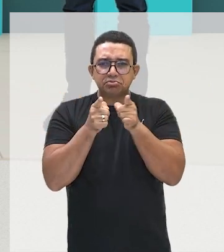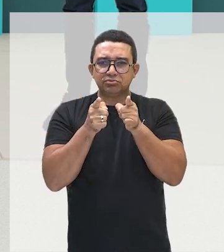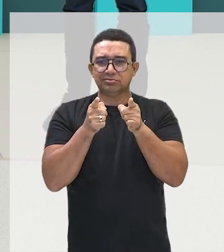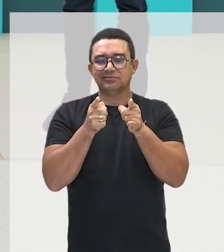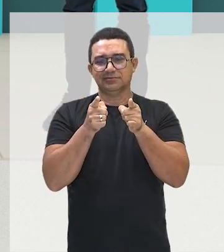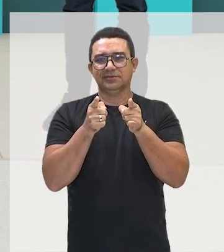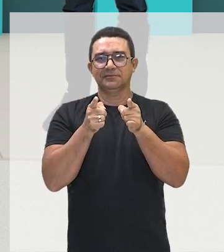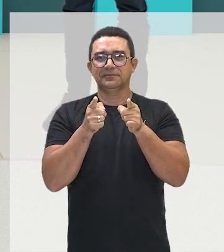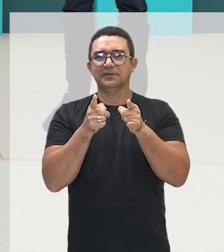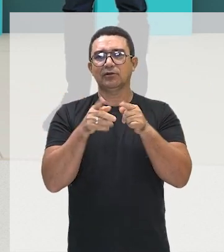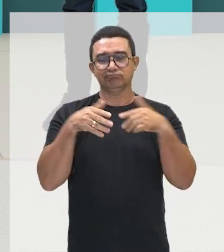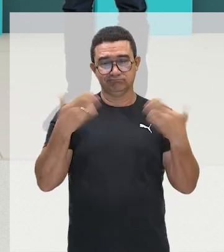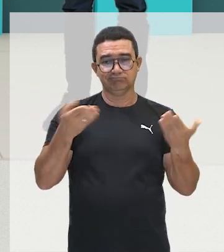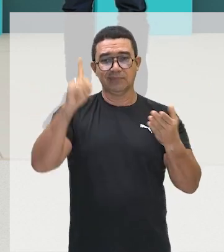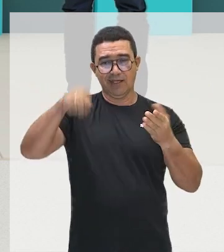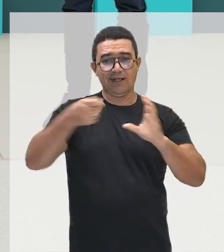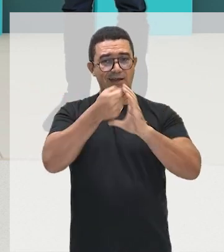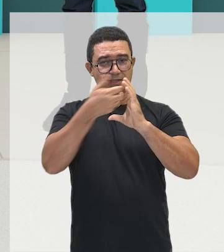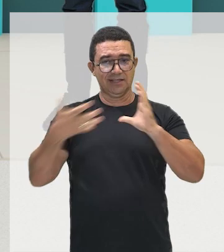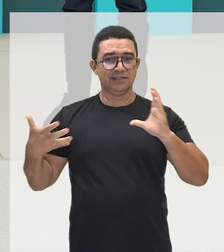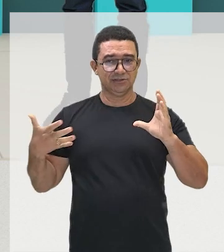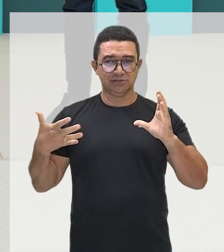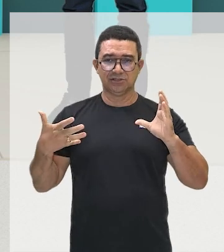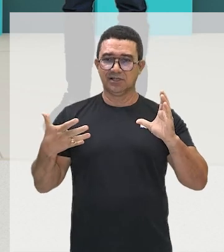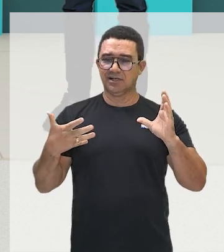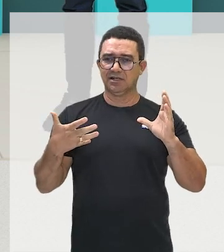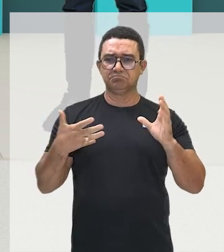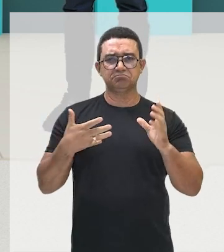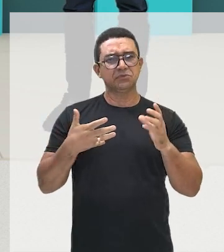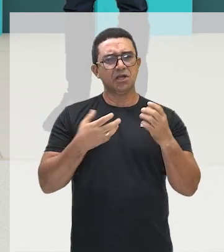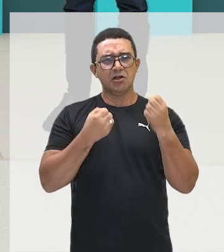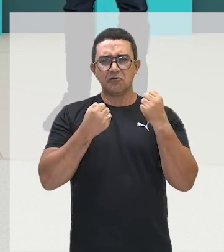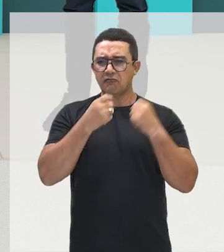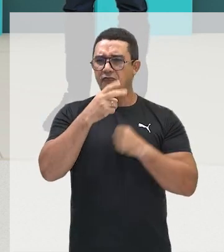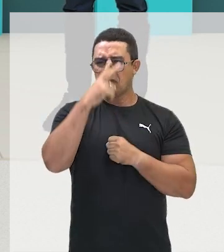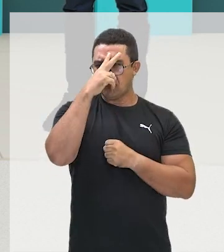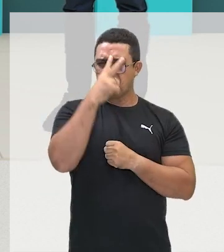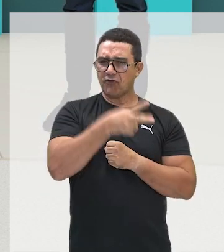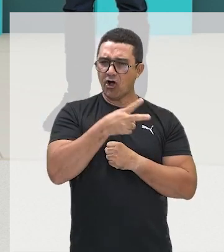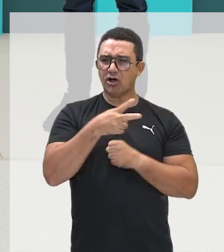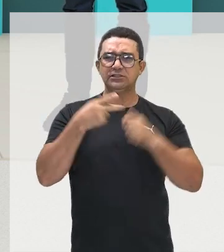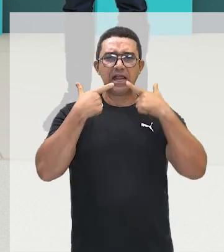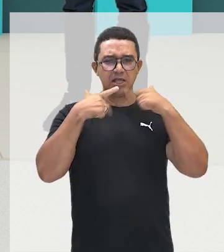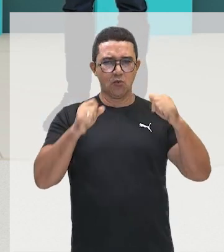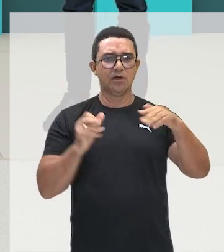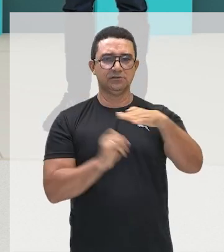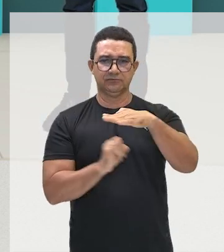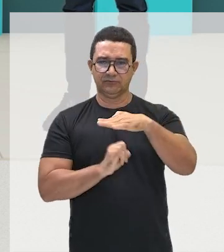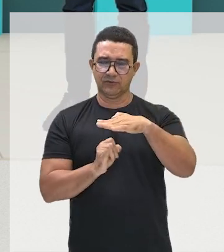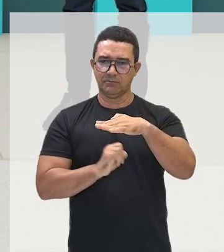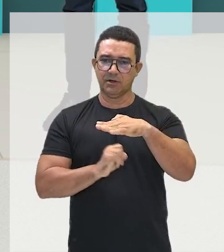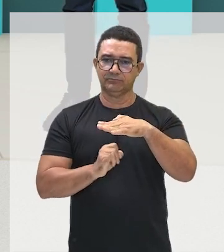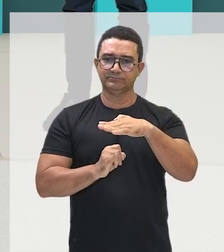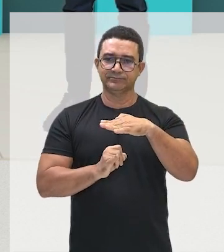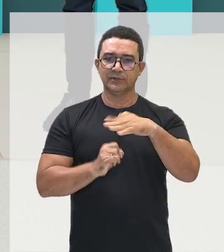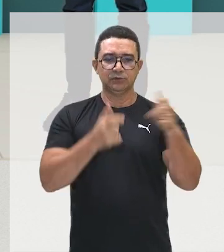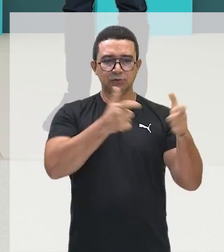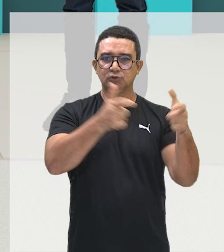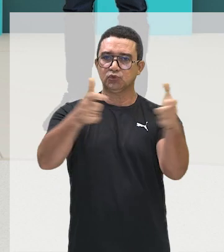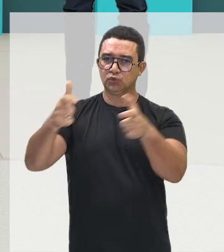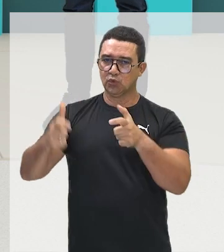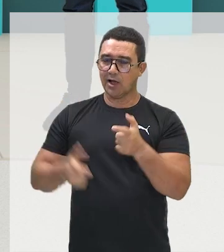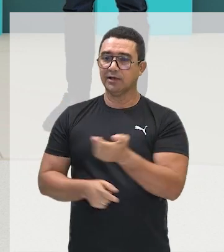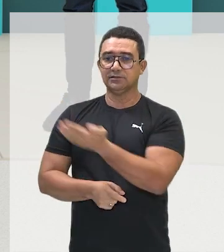são as abreviações, que são características assim muito fortes da linguagem informal. Então são nesses